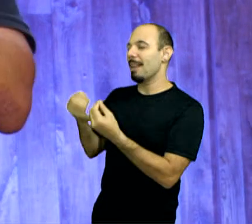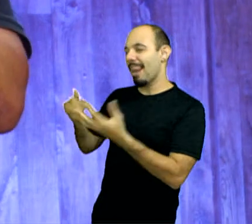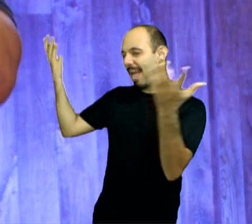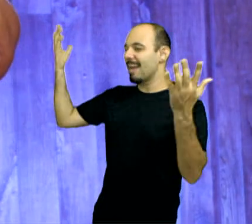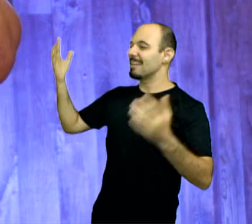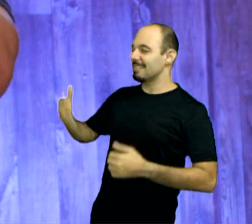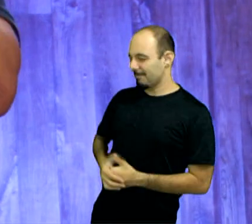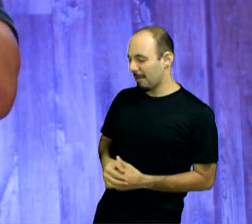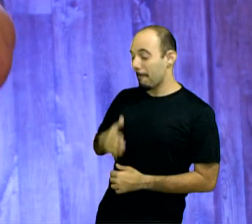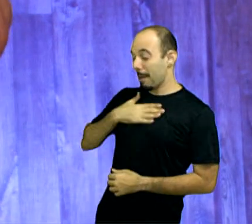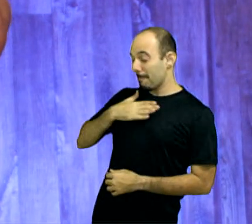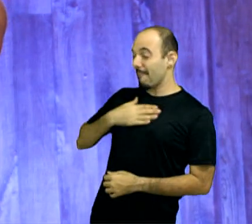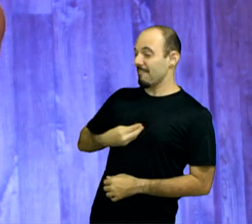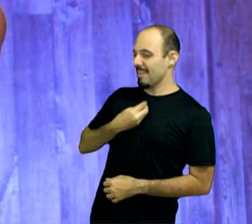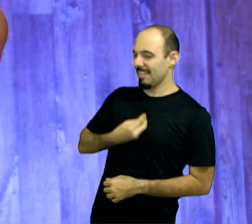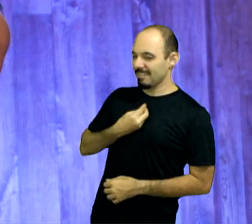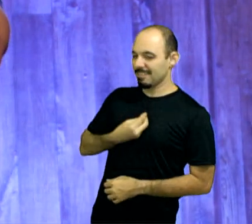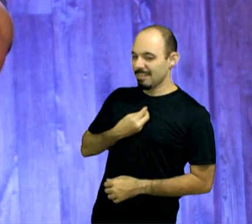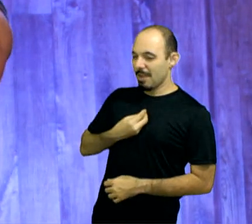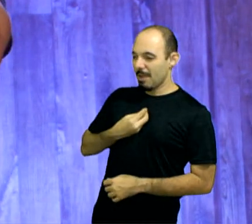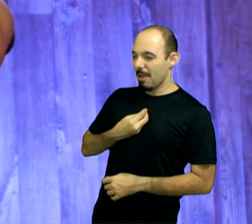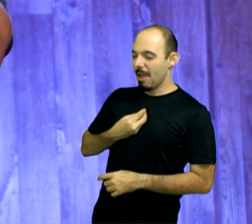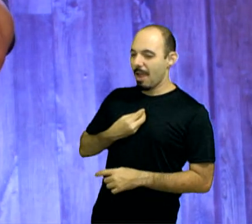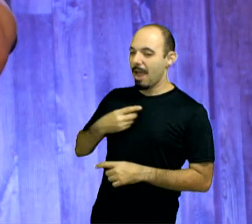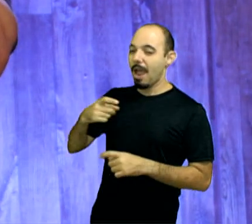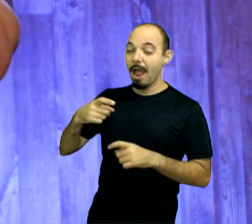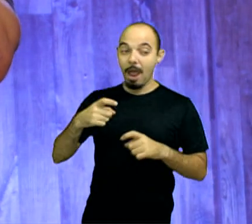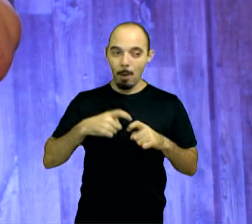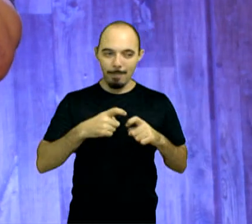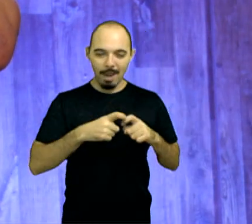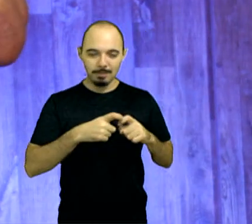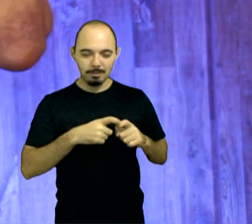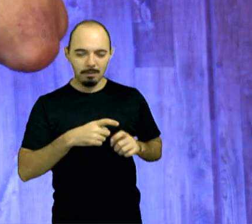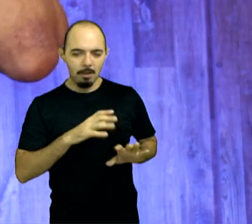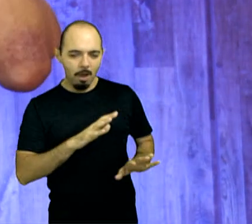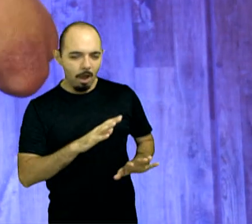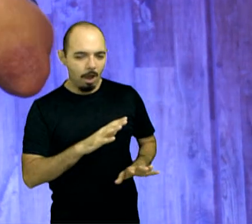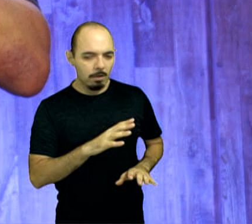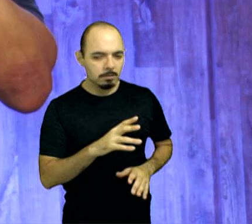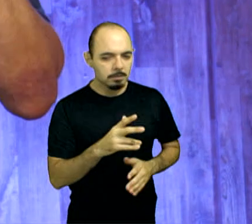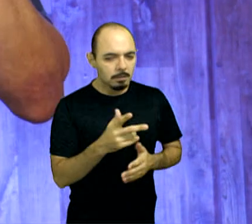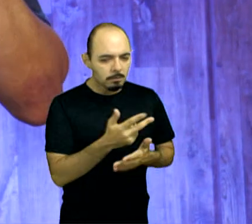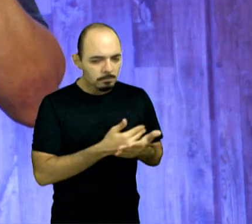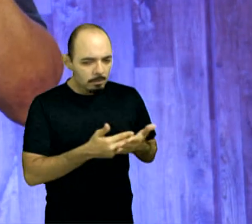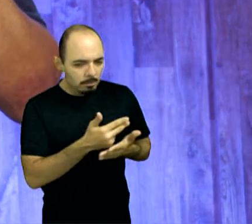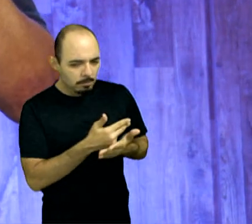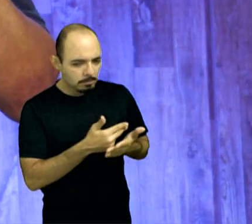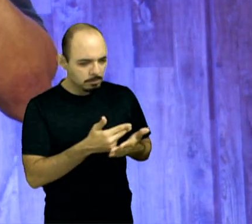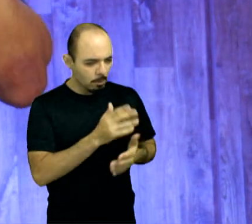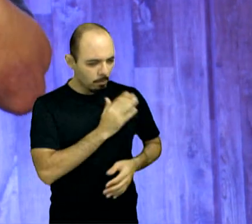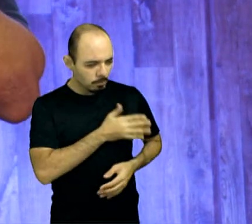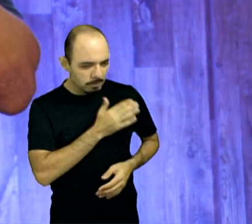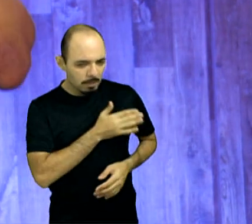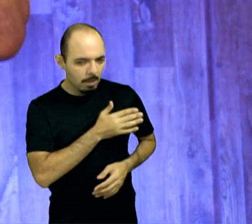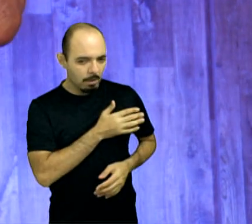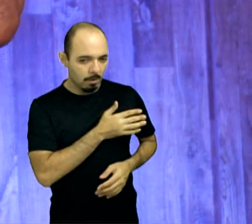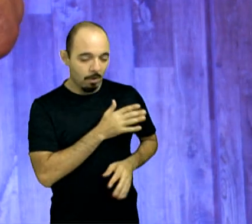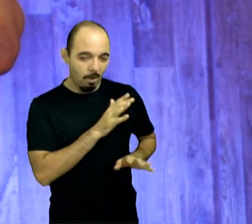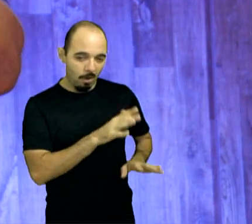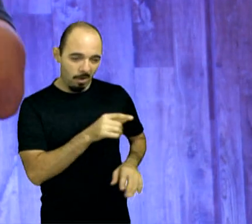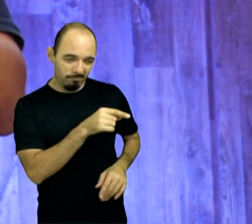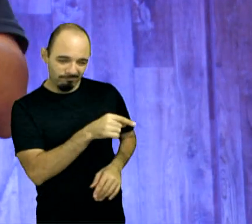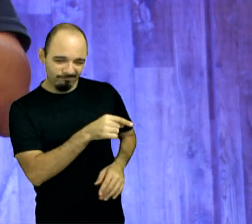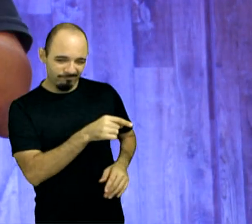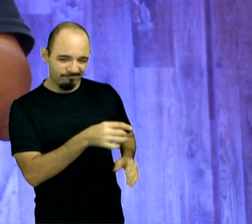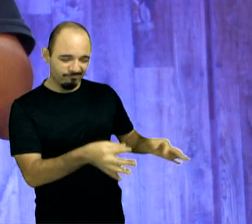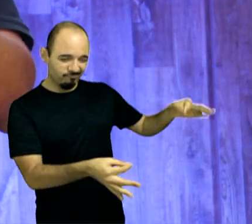um desenho, ele falou assim, a sua coronária aqui que passa o sangue, ela está fechada, não tem como abrir mais, não tem jeito. Uma ponte de safena, a gente